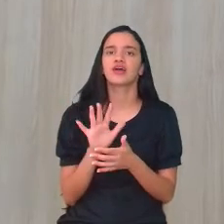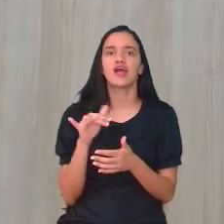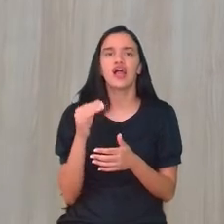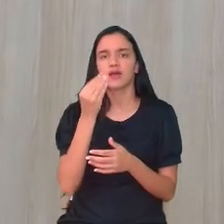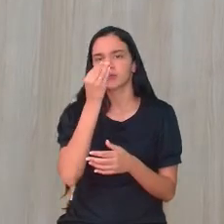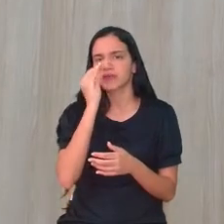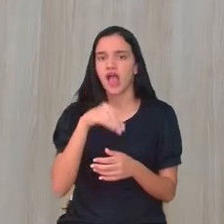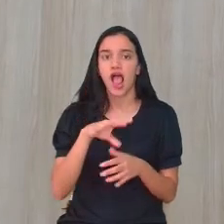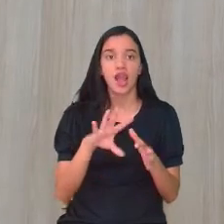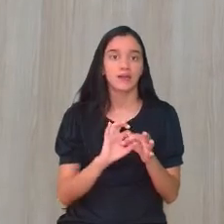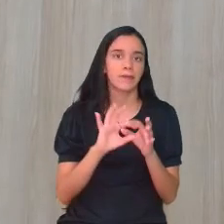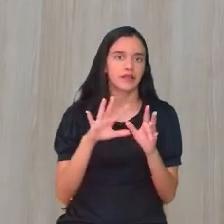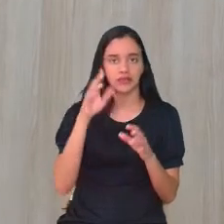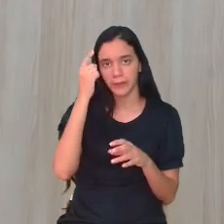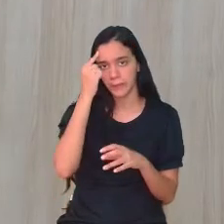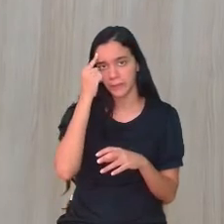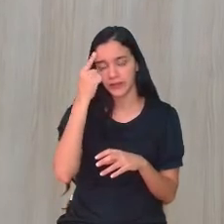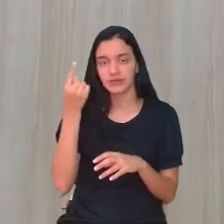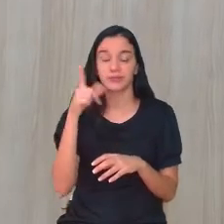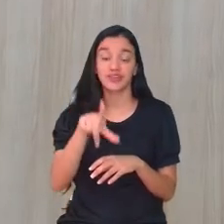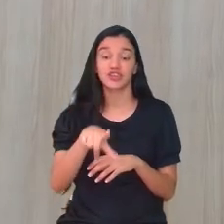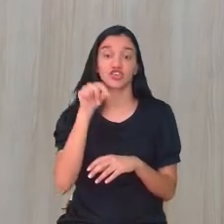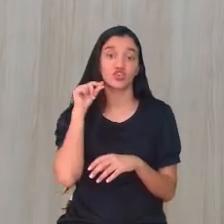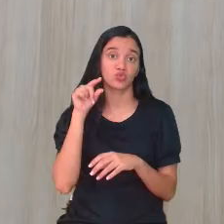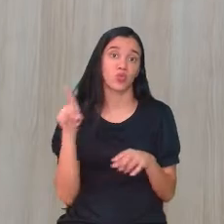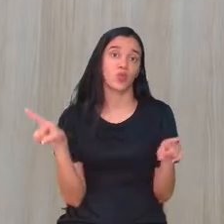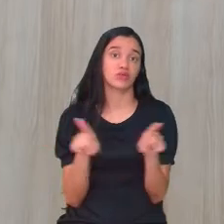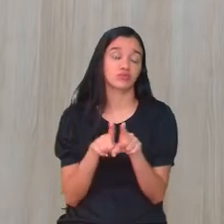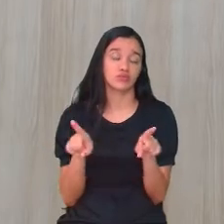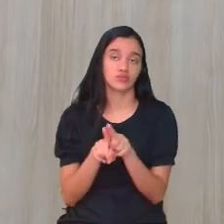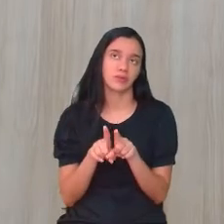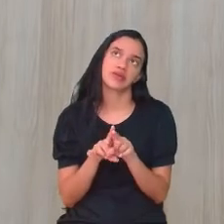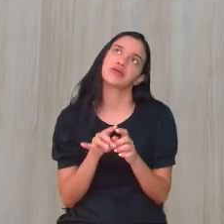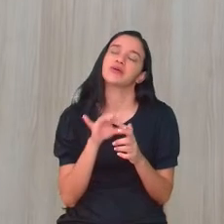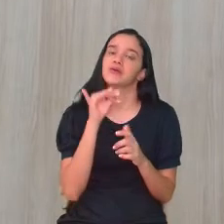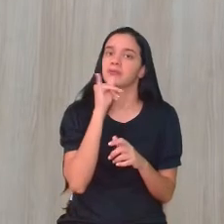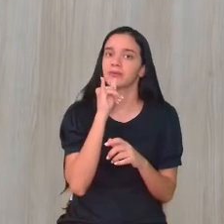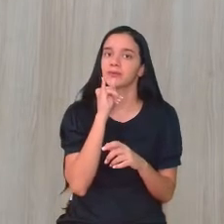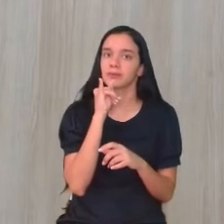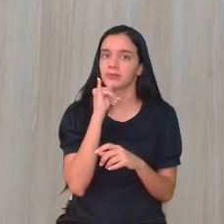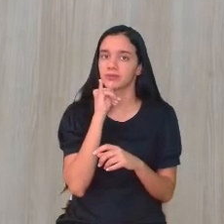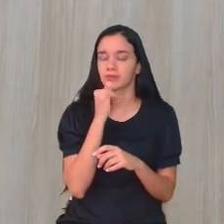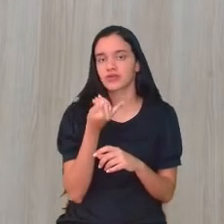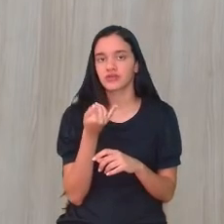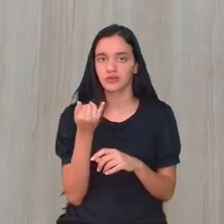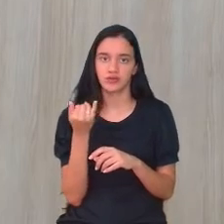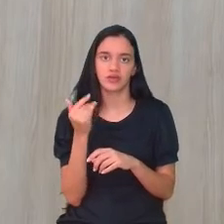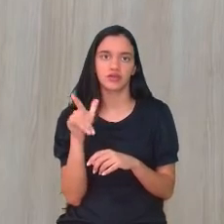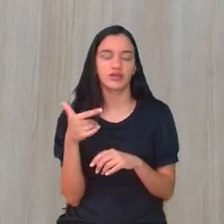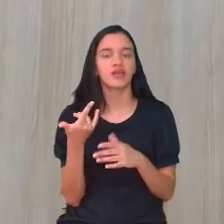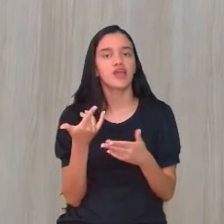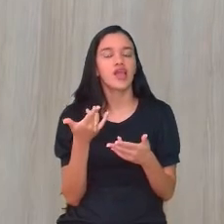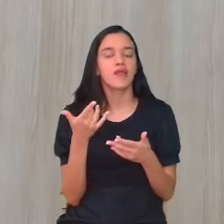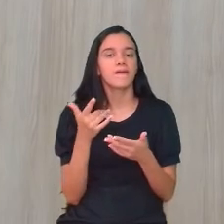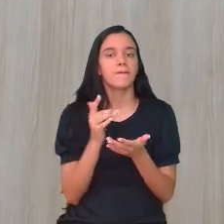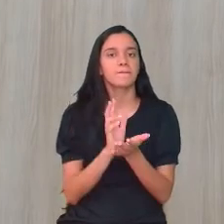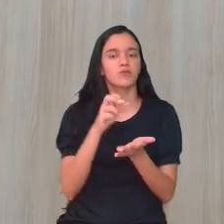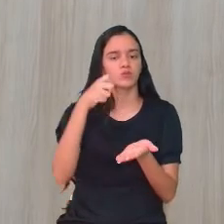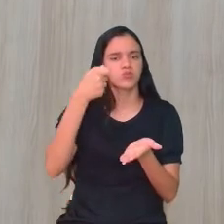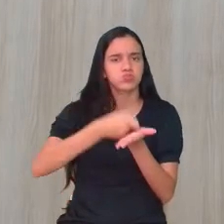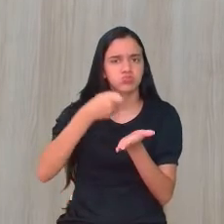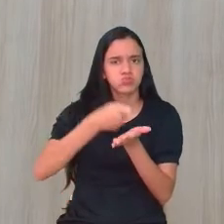desprezavam a liberdade de pensamento e de escolha. Não à toa, por exemplo, gente, que em um regime